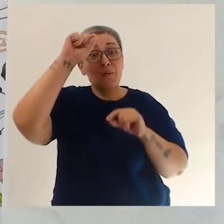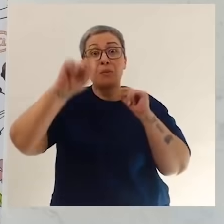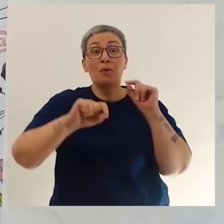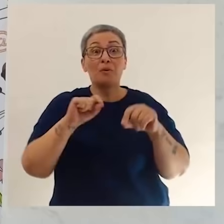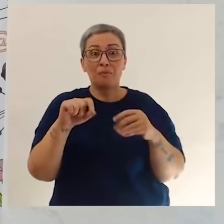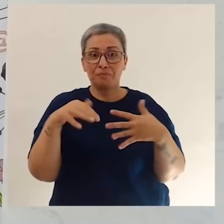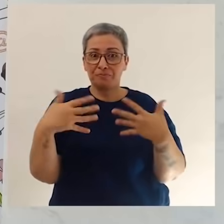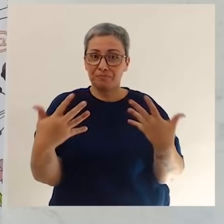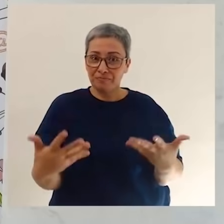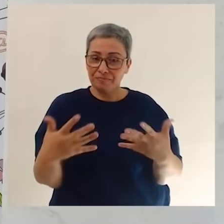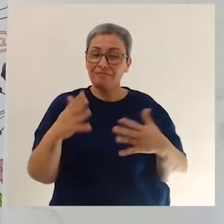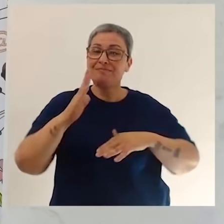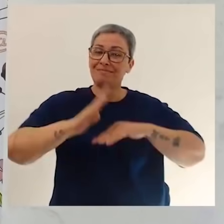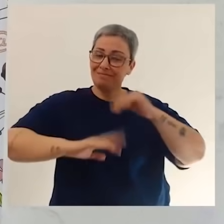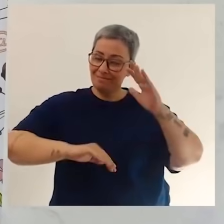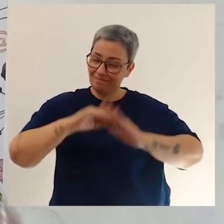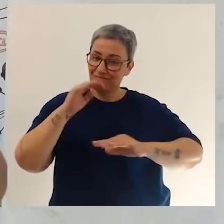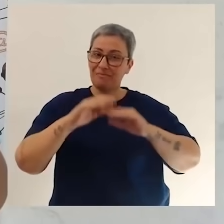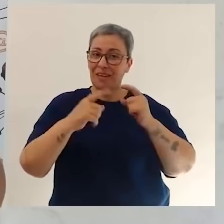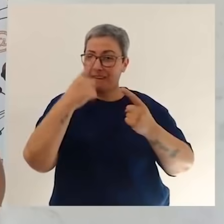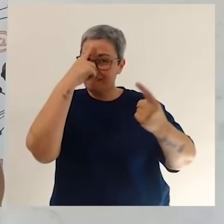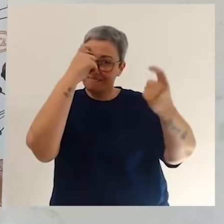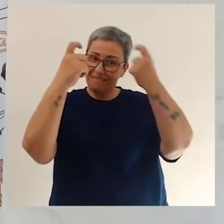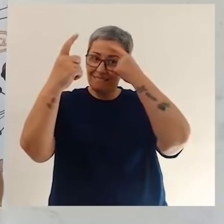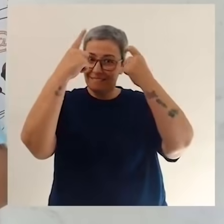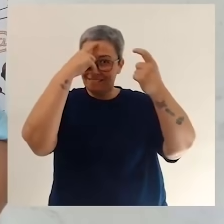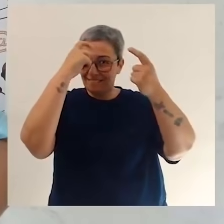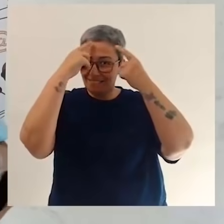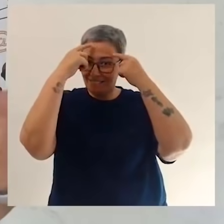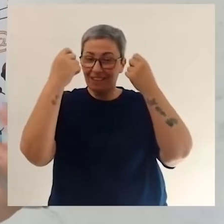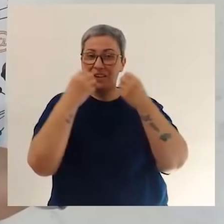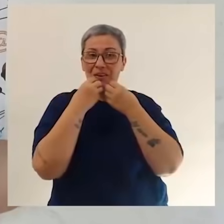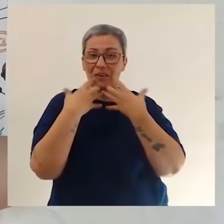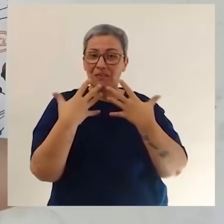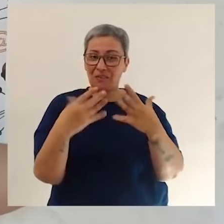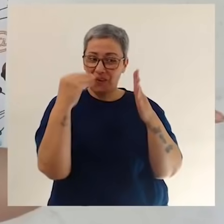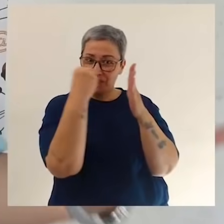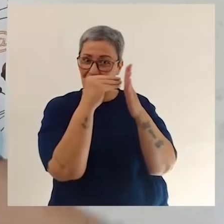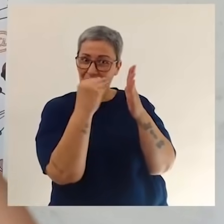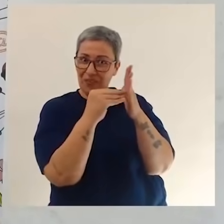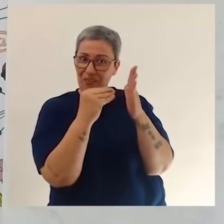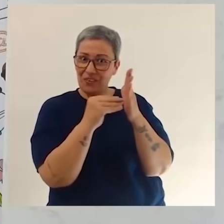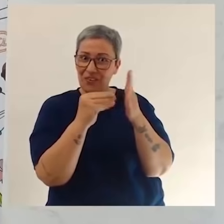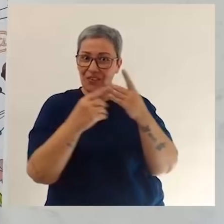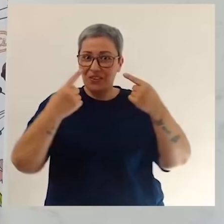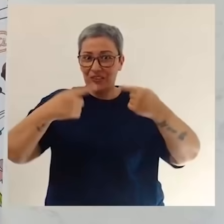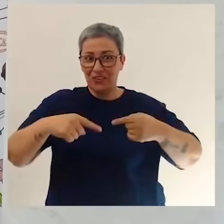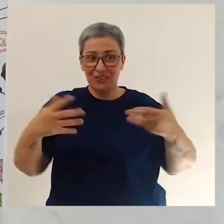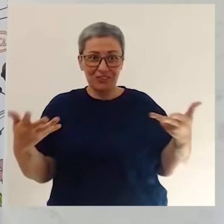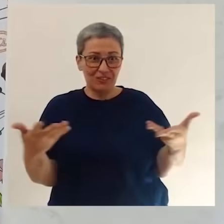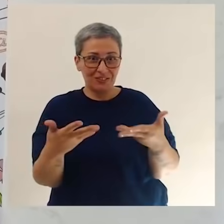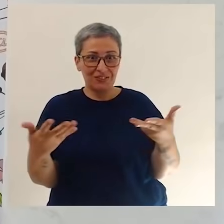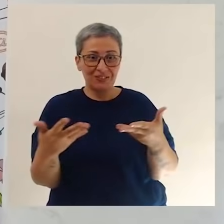memória? Então, mãos à obra, criatividade e bons registros no nosso